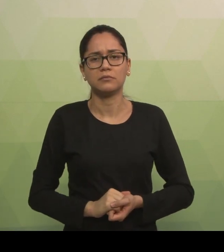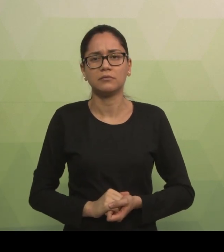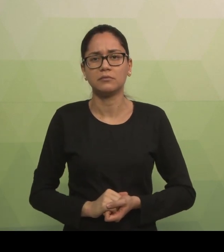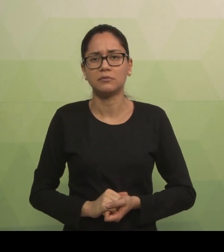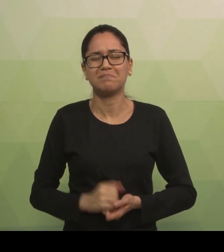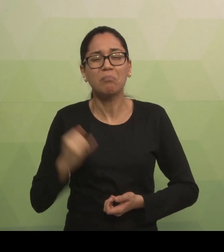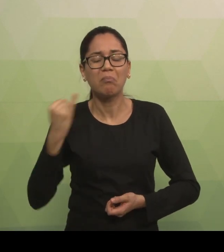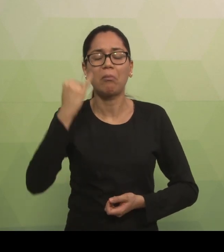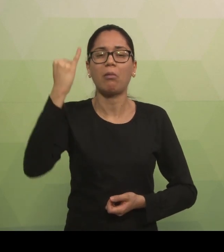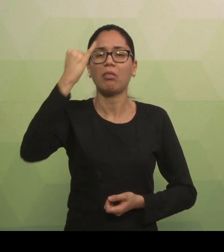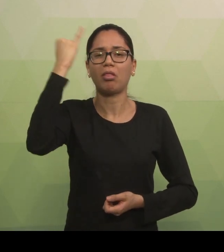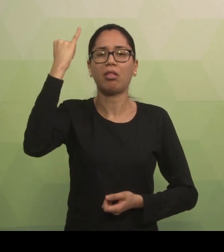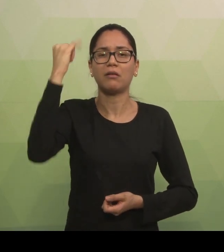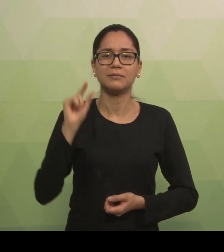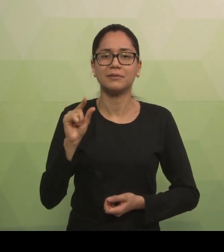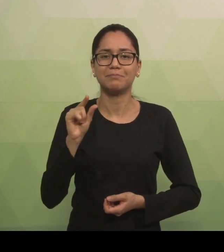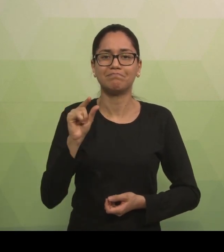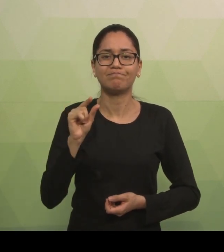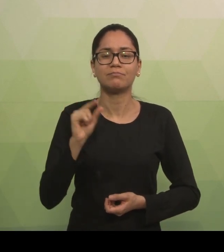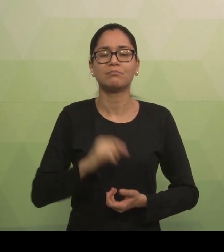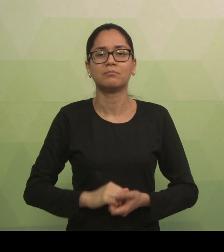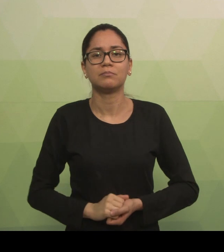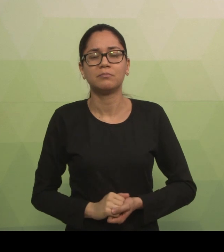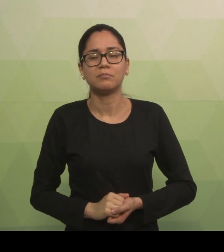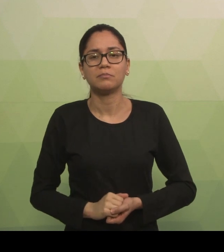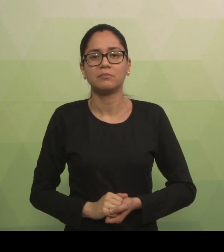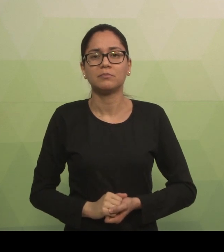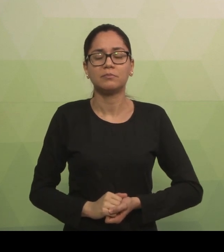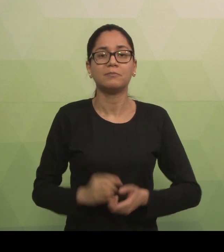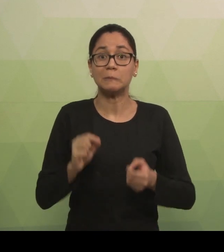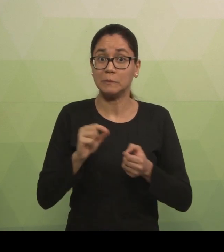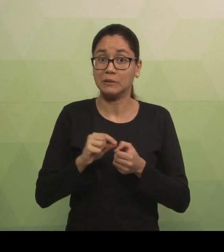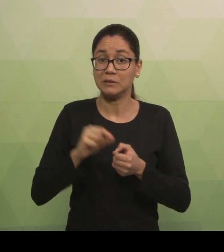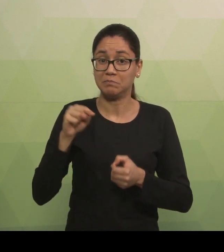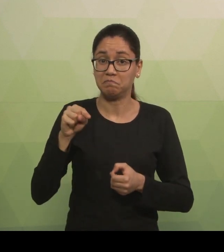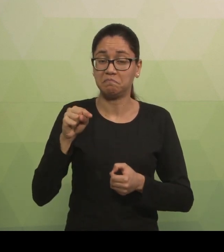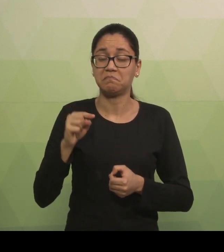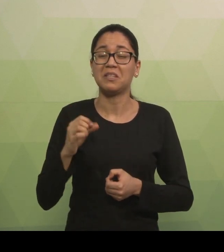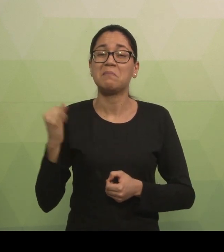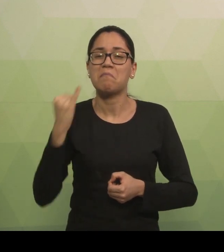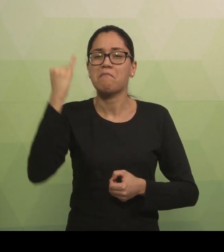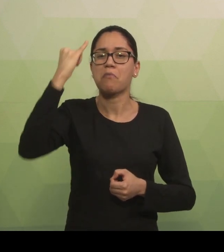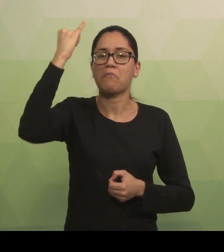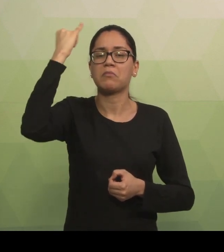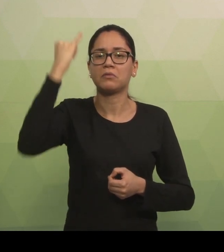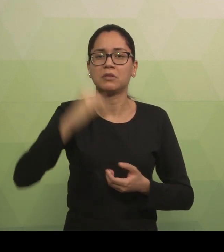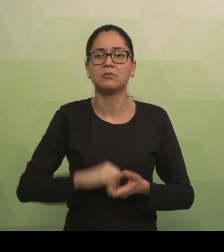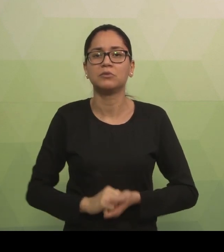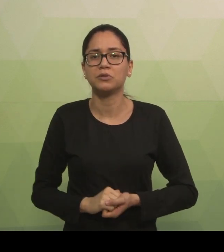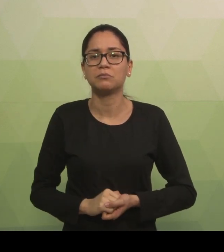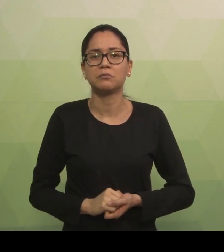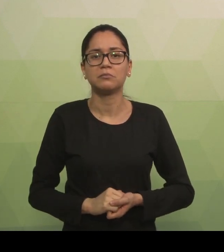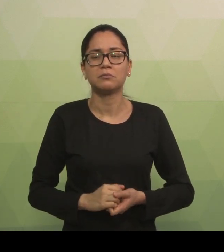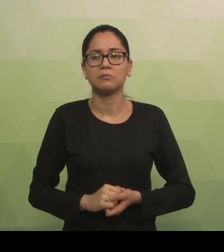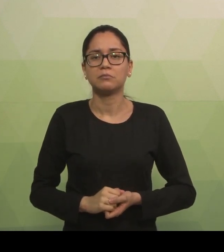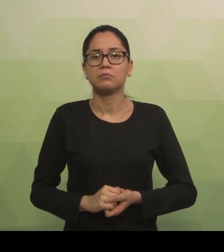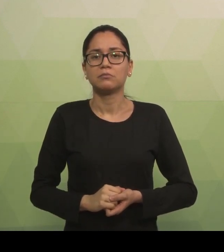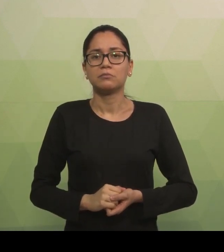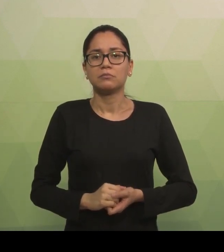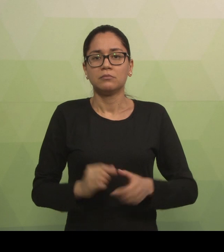design ou até mesmo na administração da empresa. É muito importante em fazer o briefing corretamente.